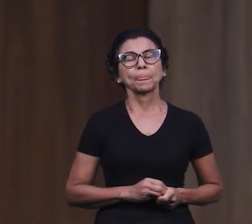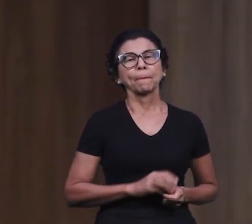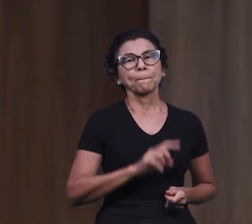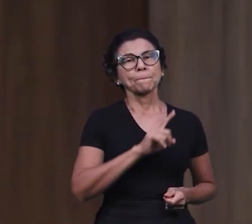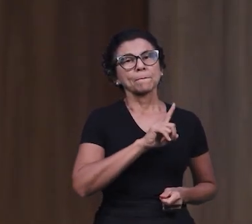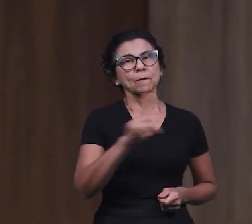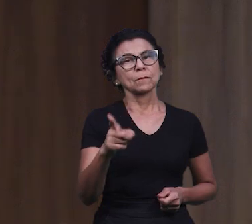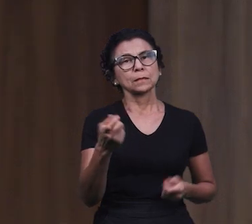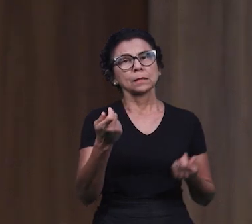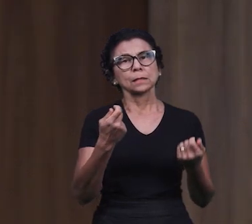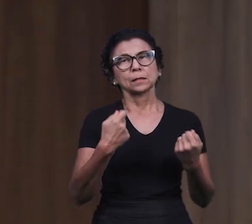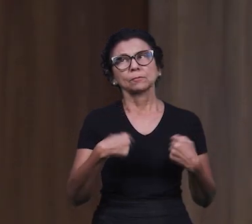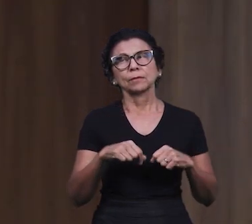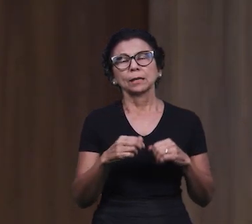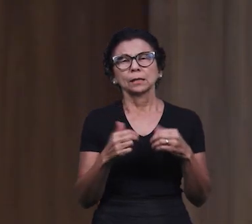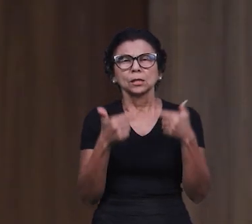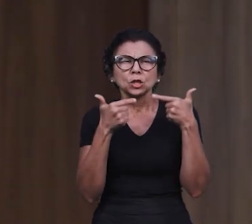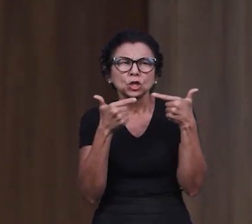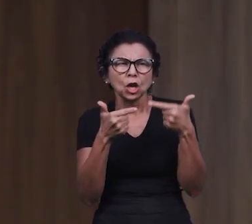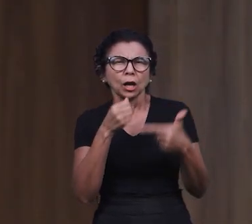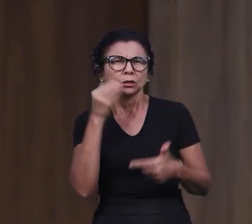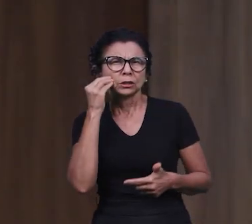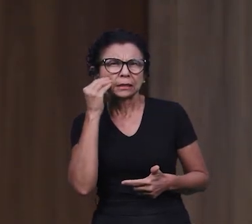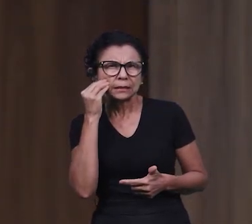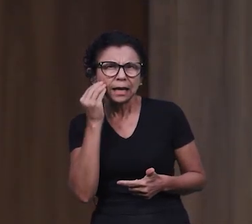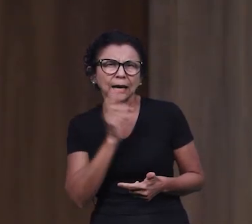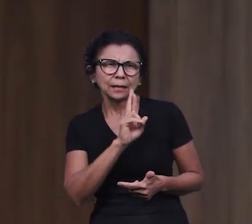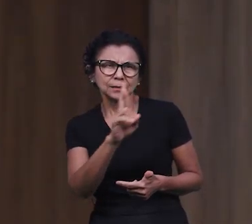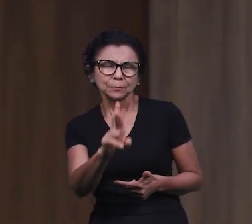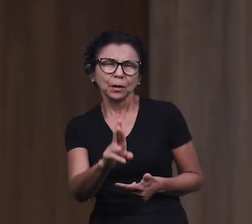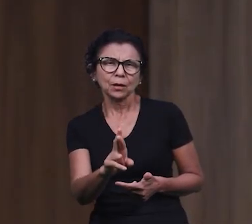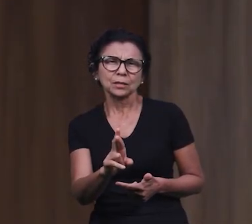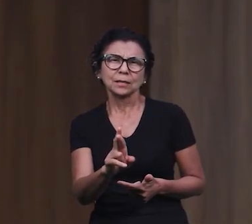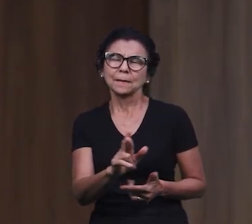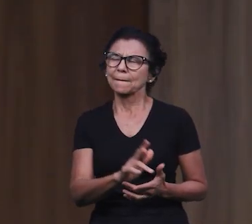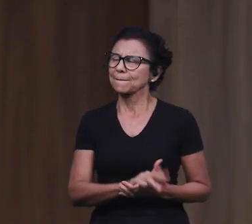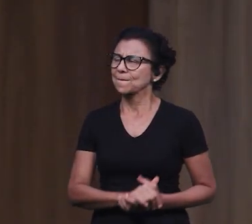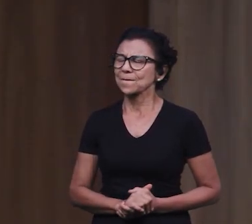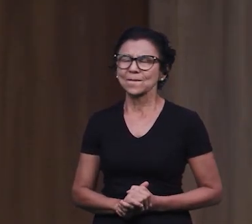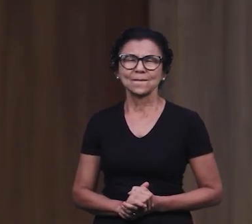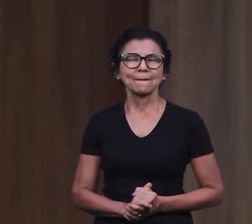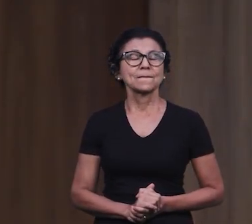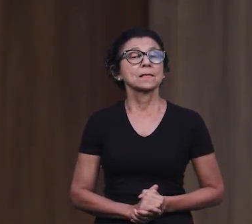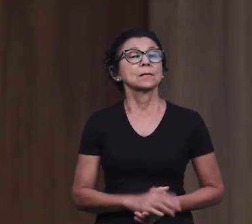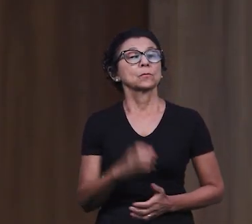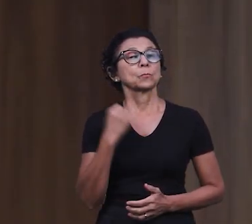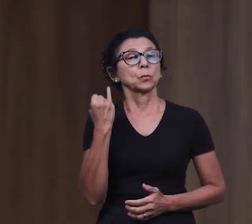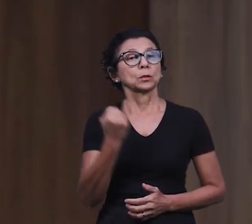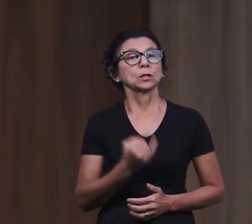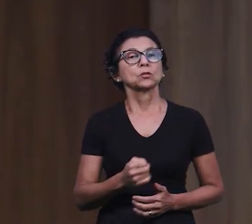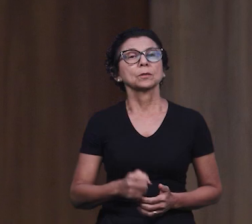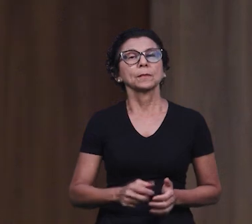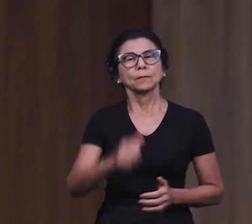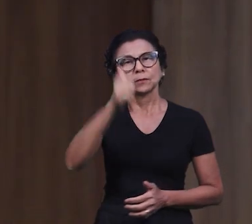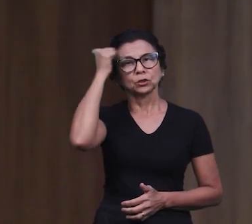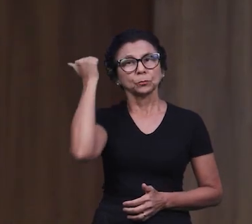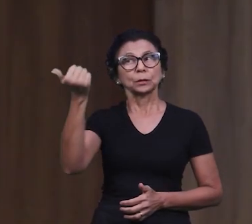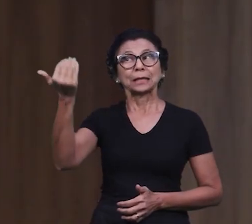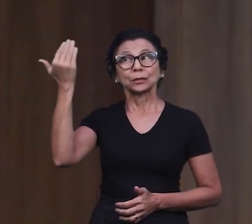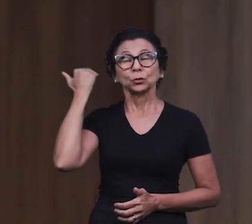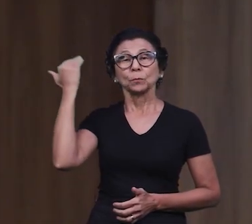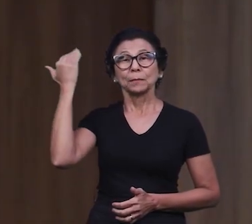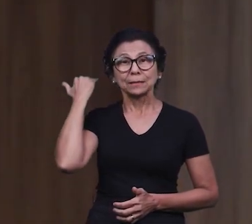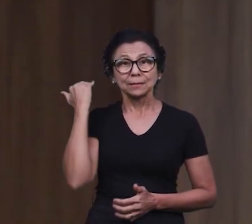chutar, mas você resolver as questões de vestibulares anteriores, isso ajuda você a